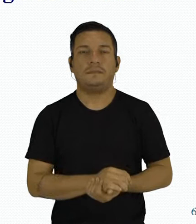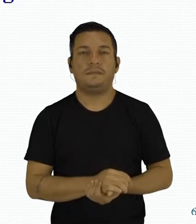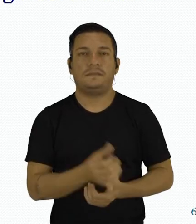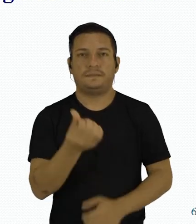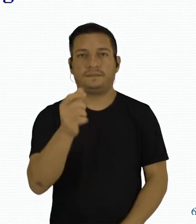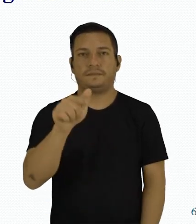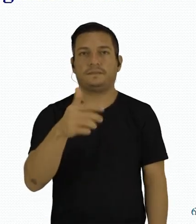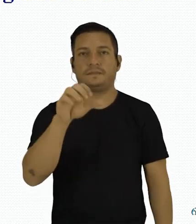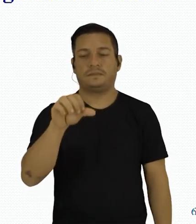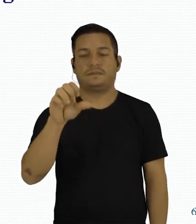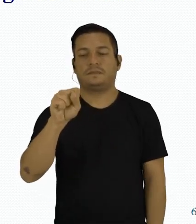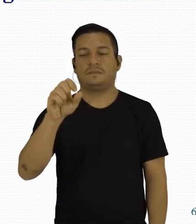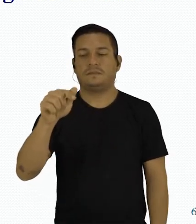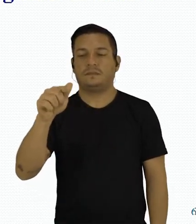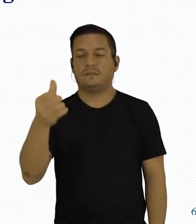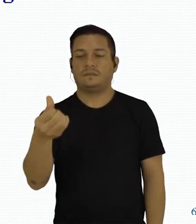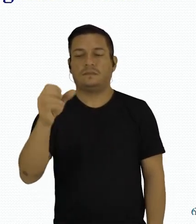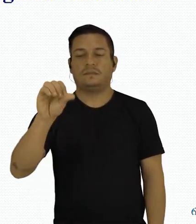slide,